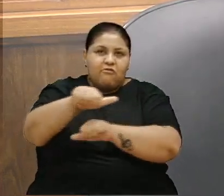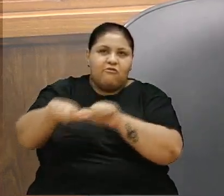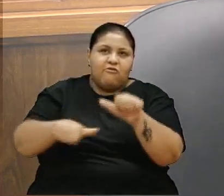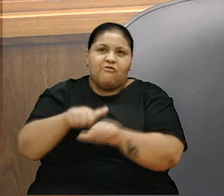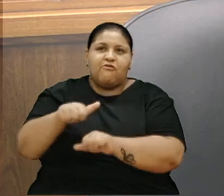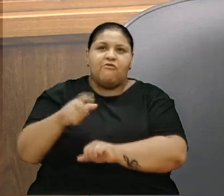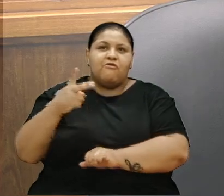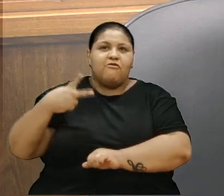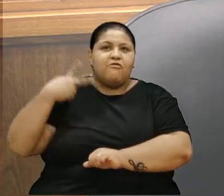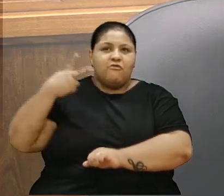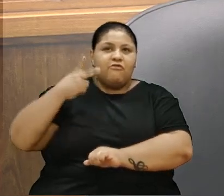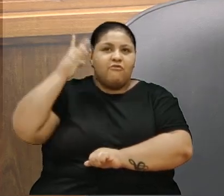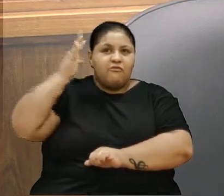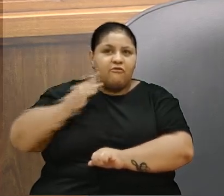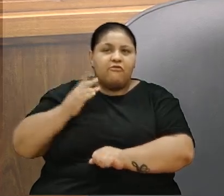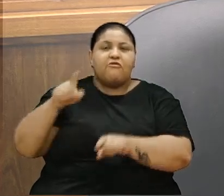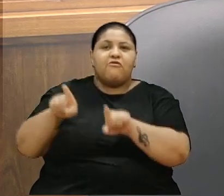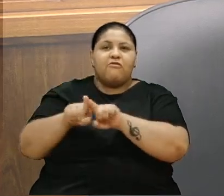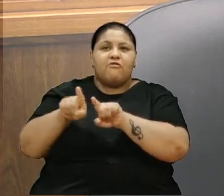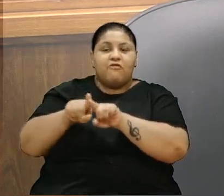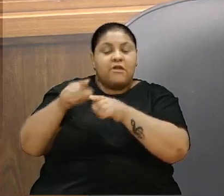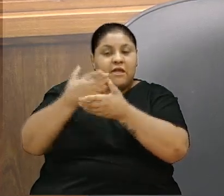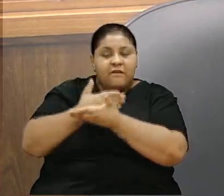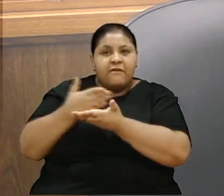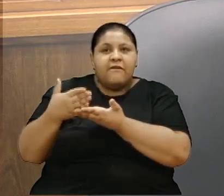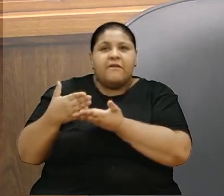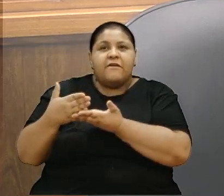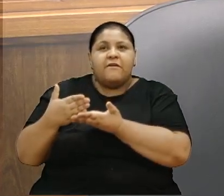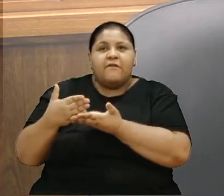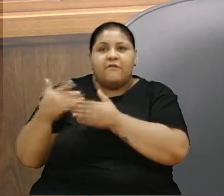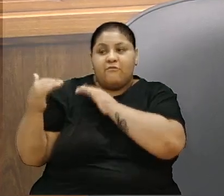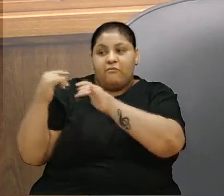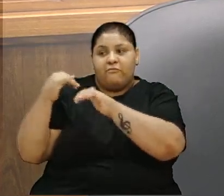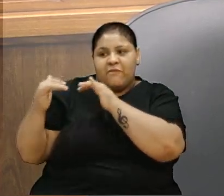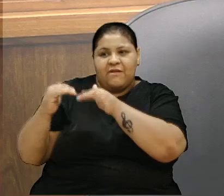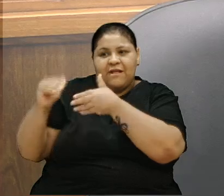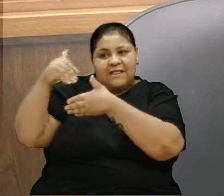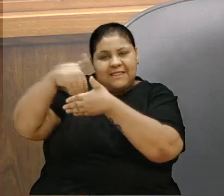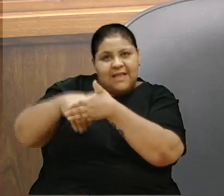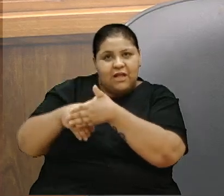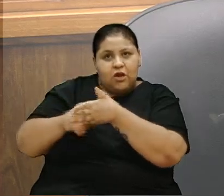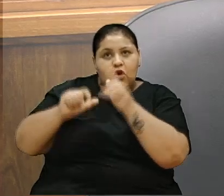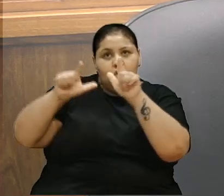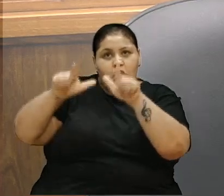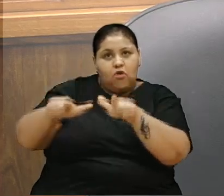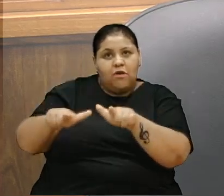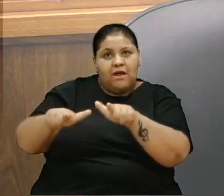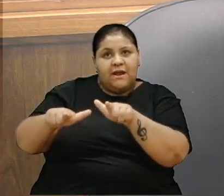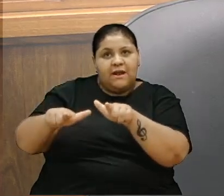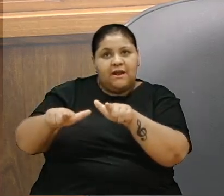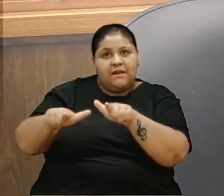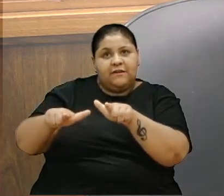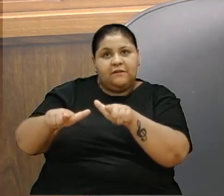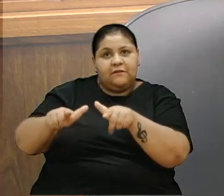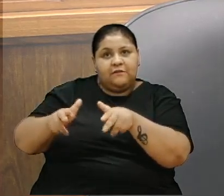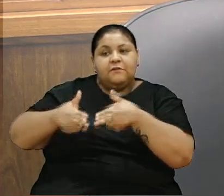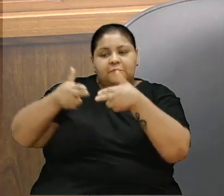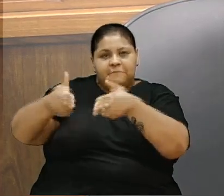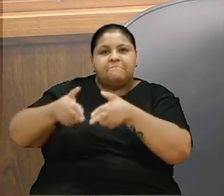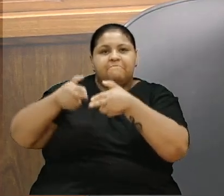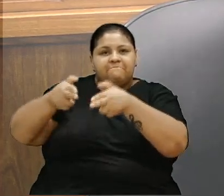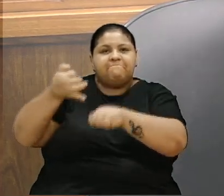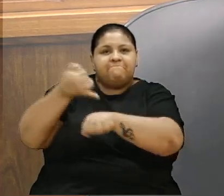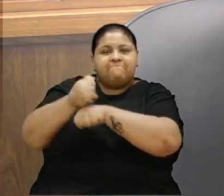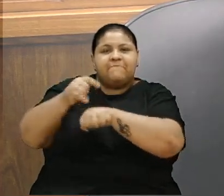vereadora Daiane também começará a ter cada vez mais trânsito de gente lá. É isso que nós esperamos. Tenho certeza que é isso